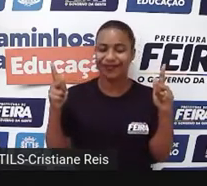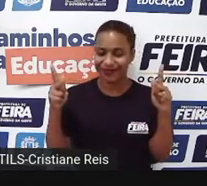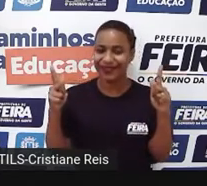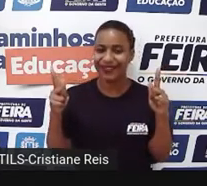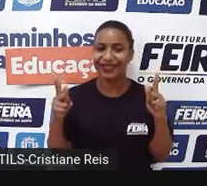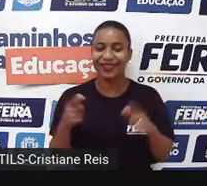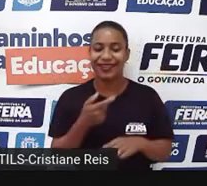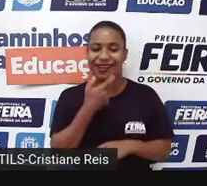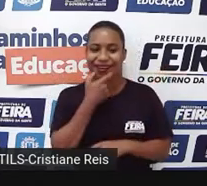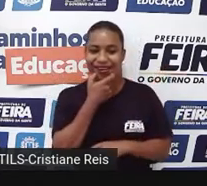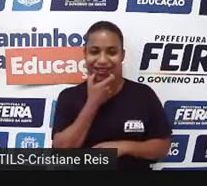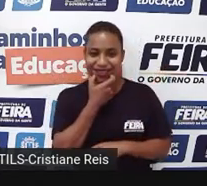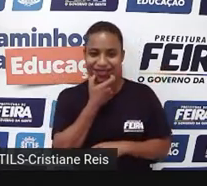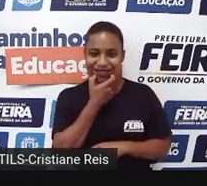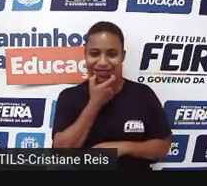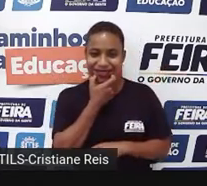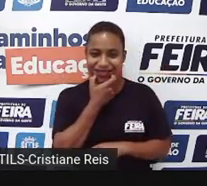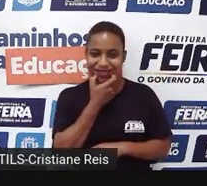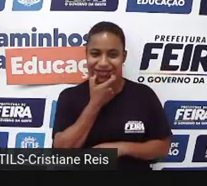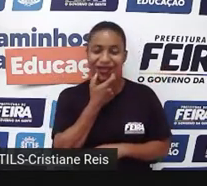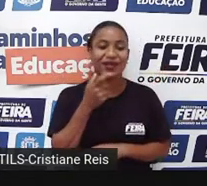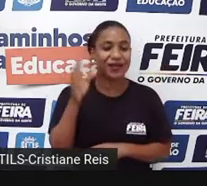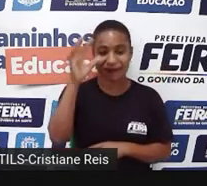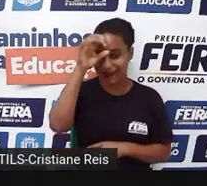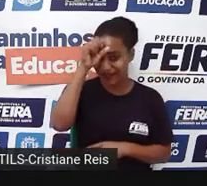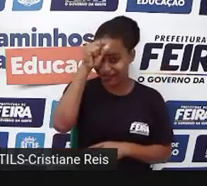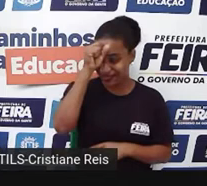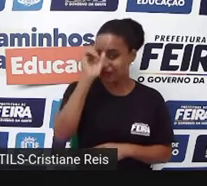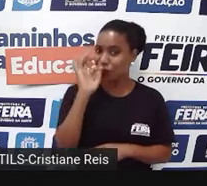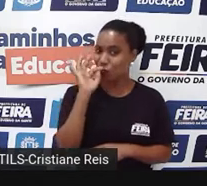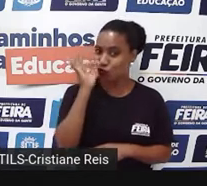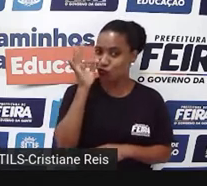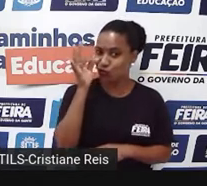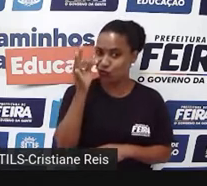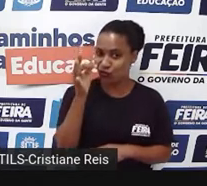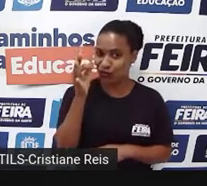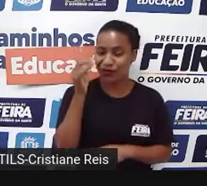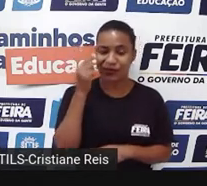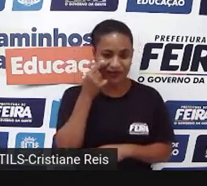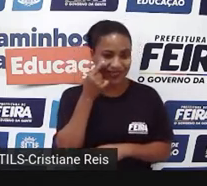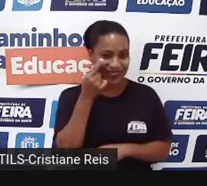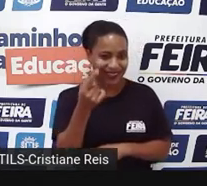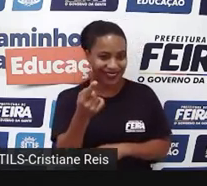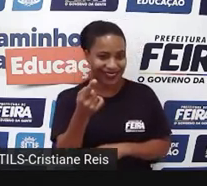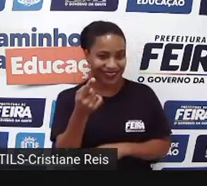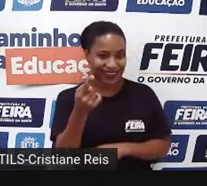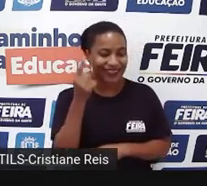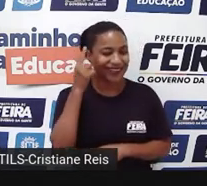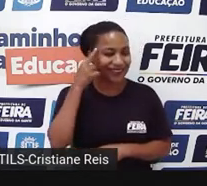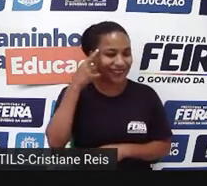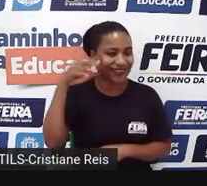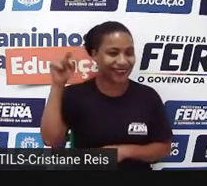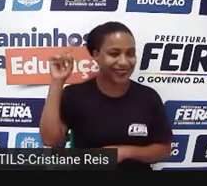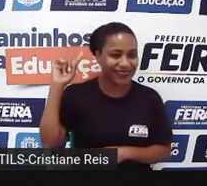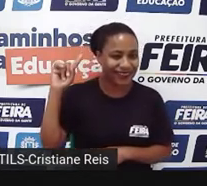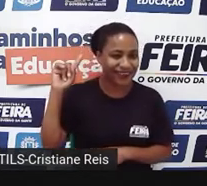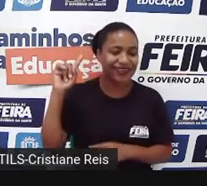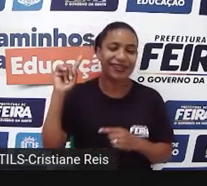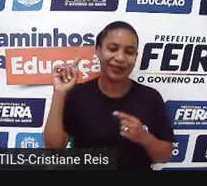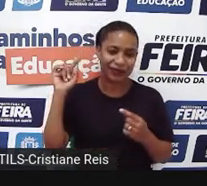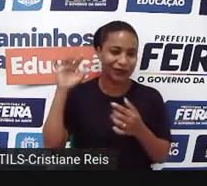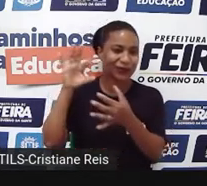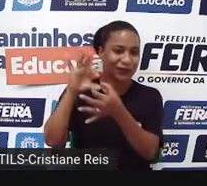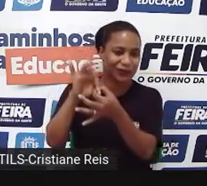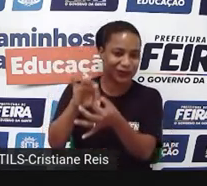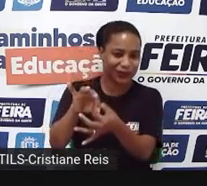tempo futuro, que nós já começamos a estudar na aula passada. Did you remember? Vocês se lembram? Olha